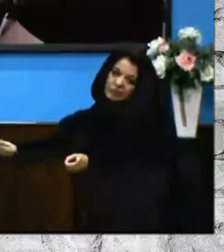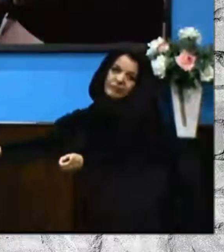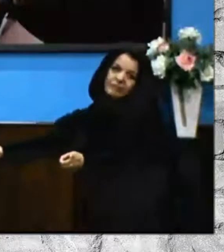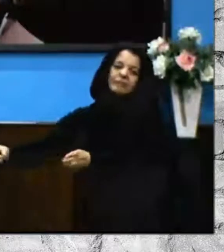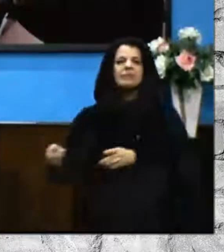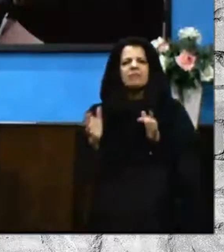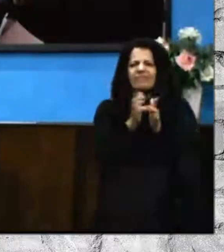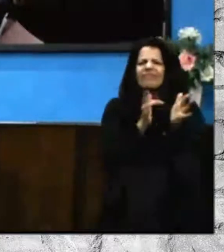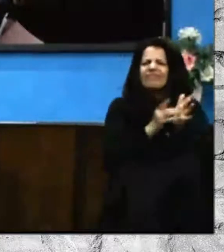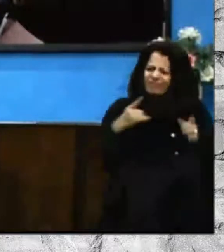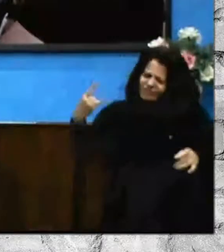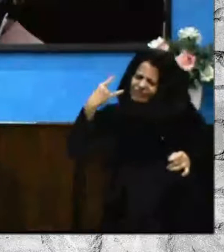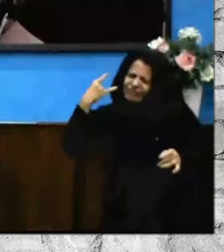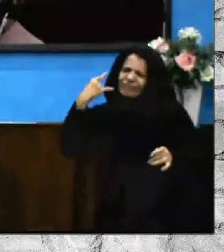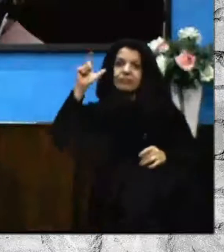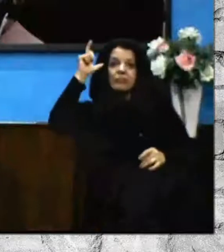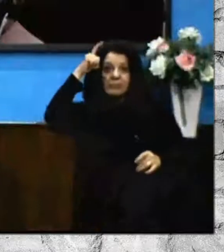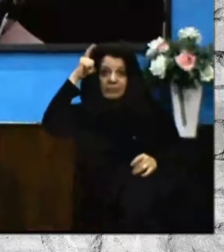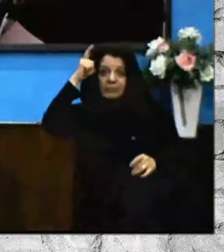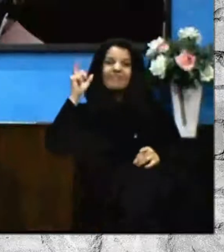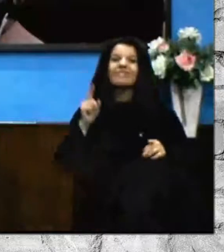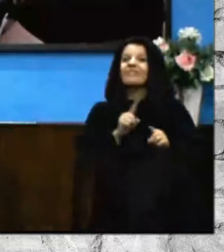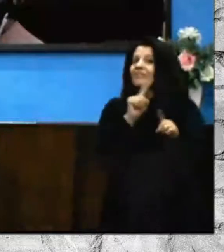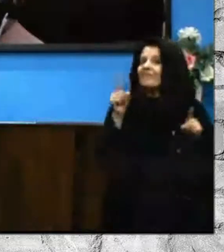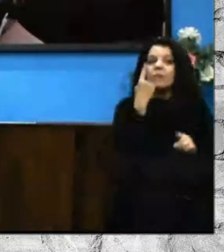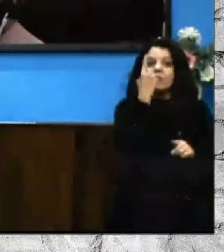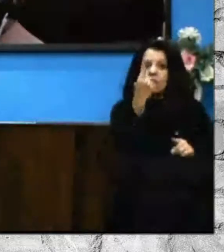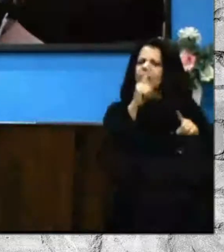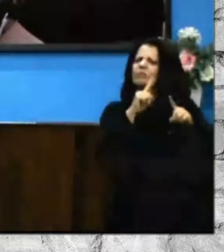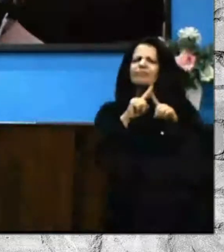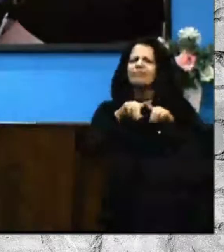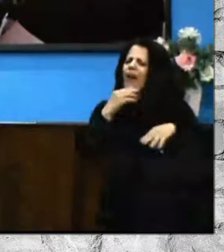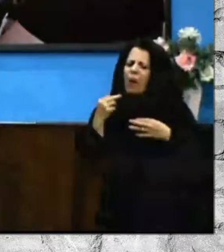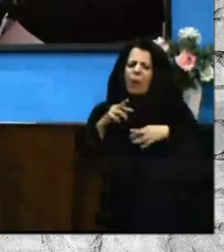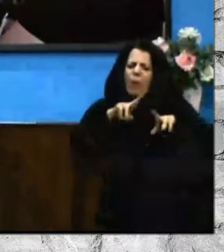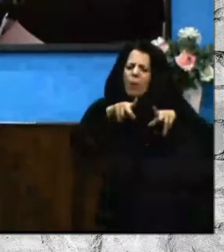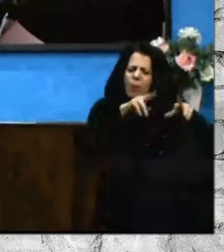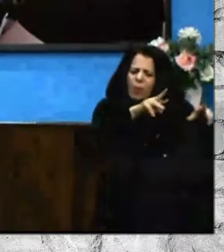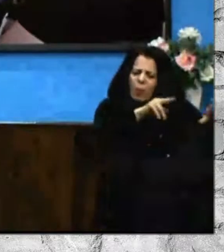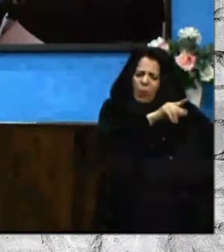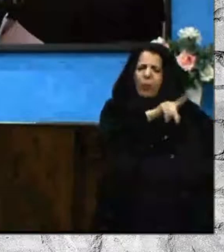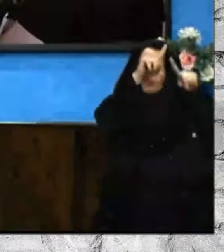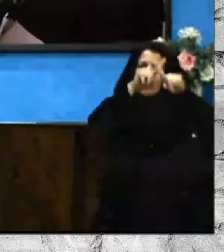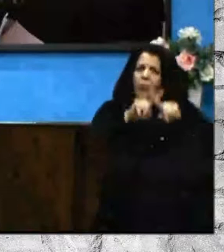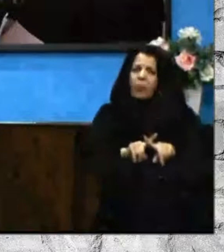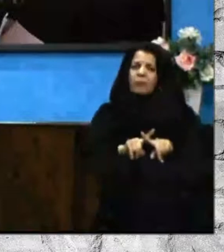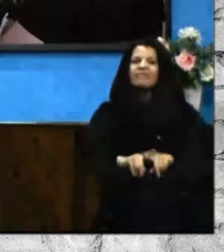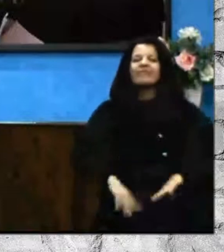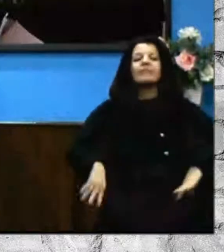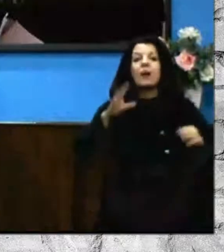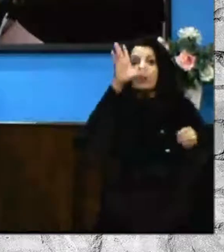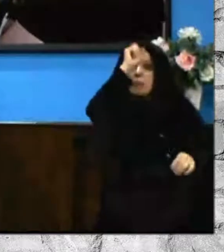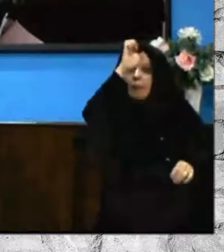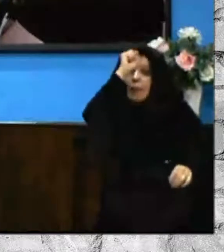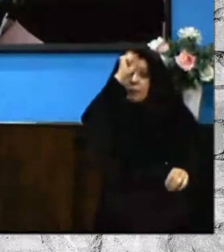E ele foi tentado pelo diabo. E não uma vez, mas muitas vezes. Então há uma lição muito importante para você e